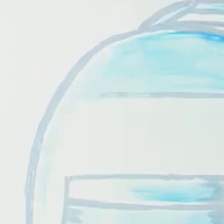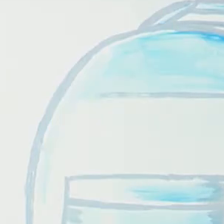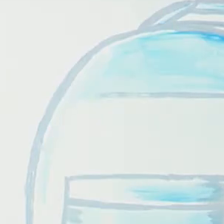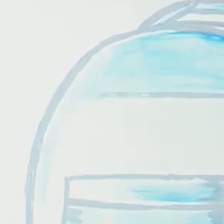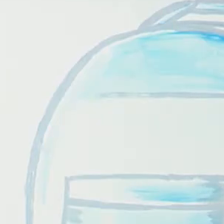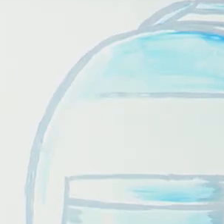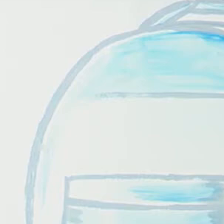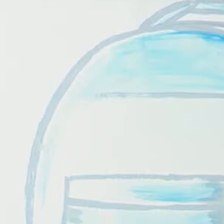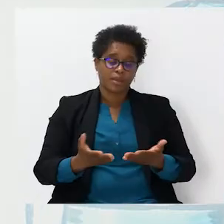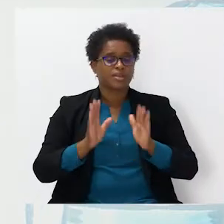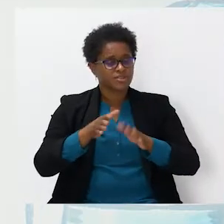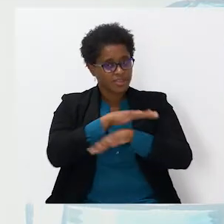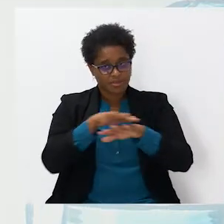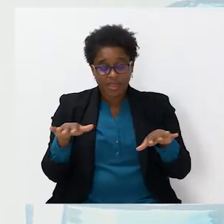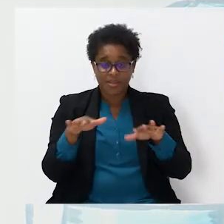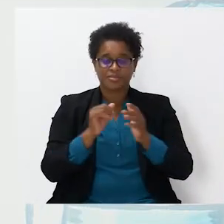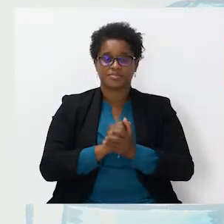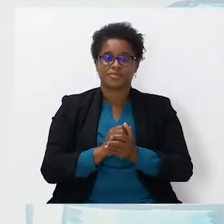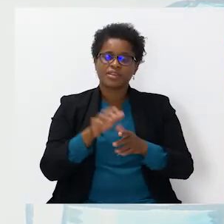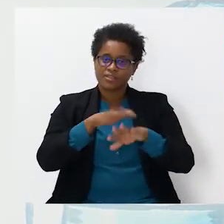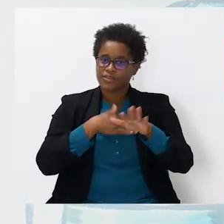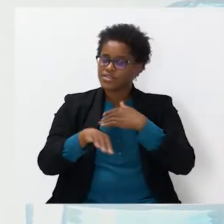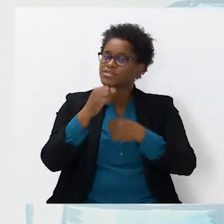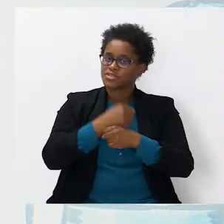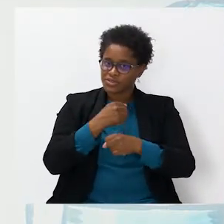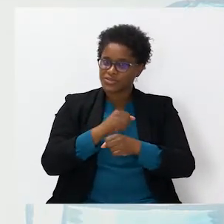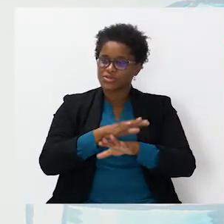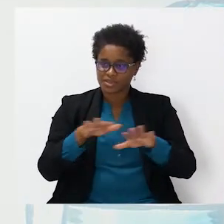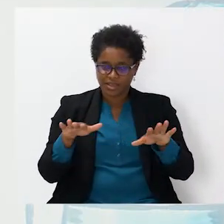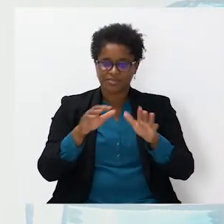Bem, já terminaram de fazer o exercício?